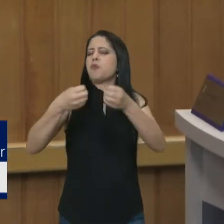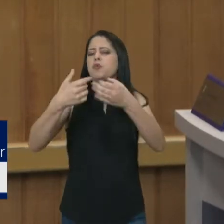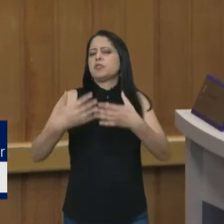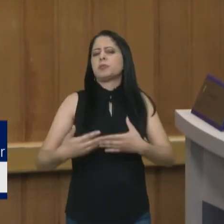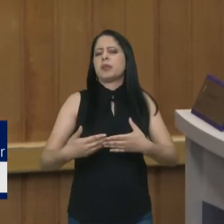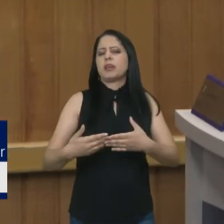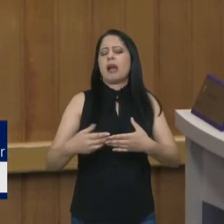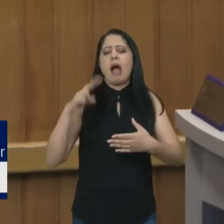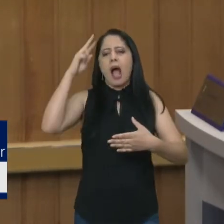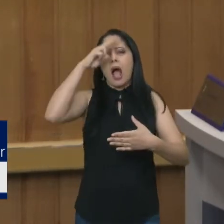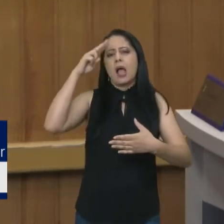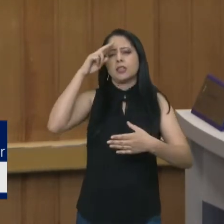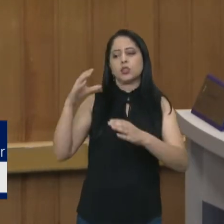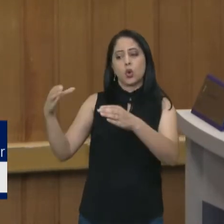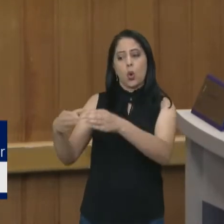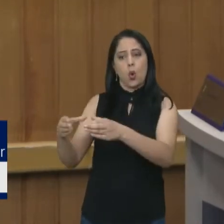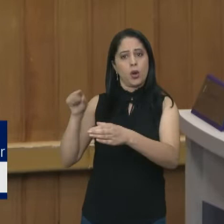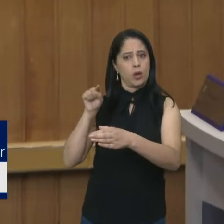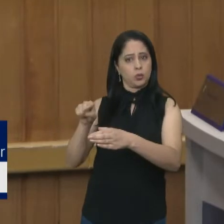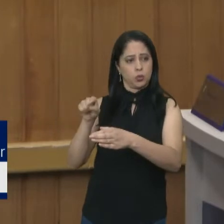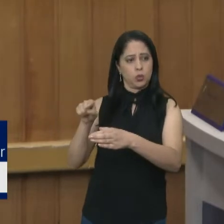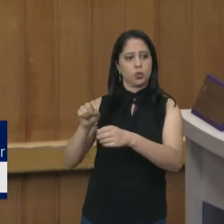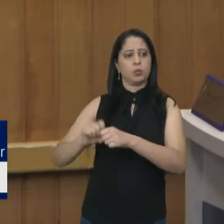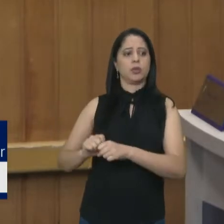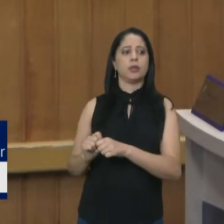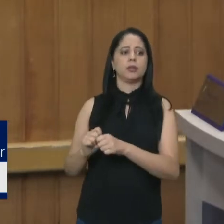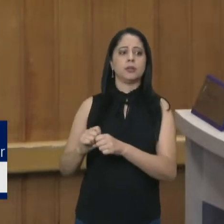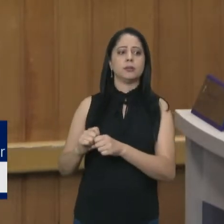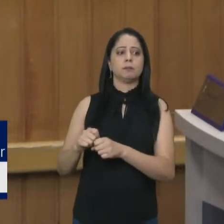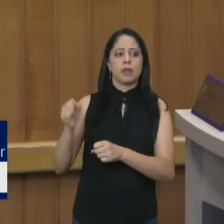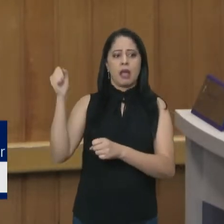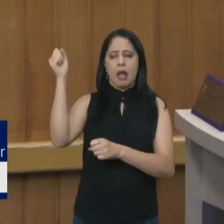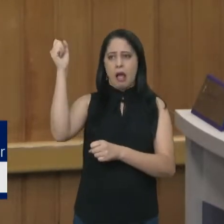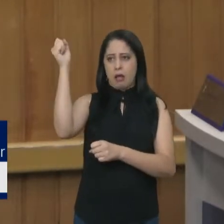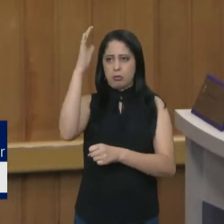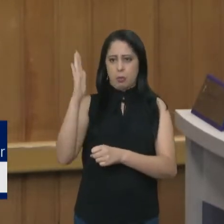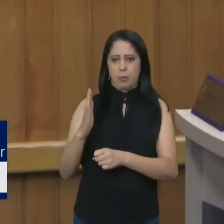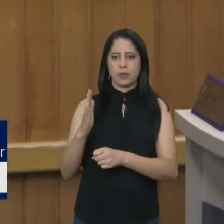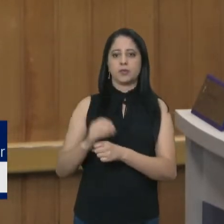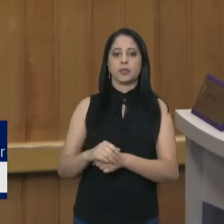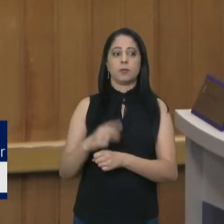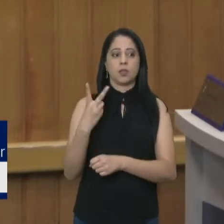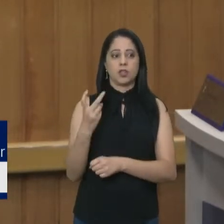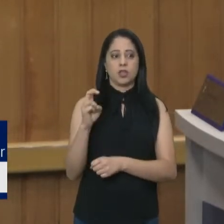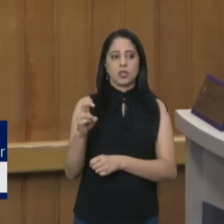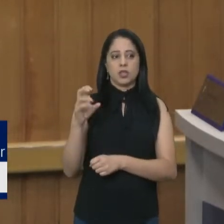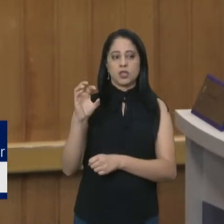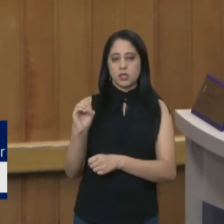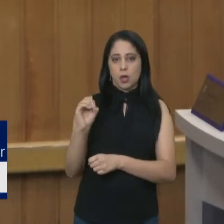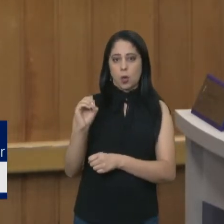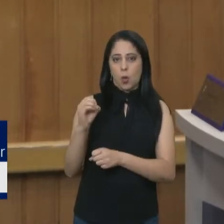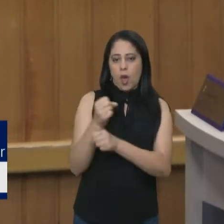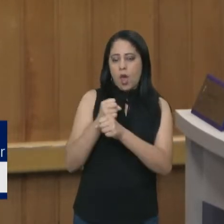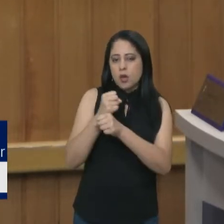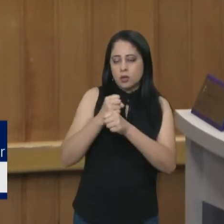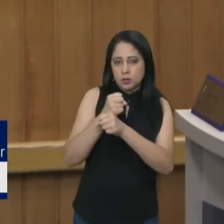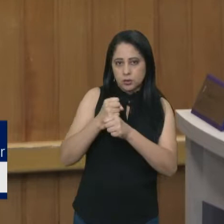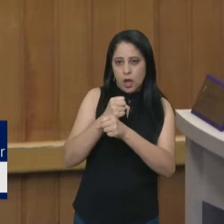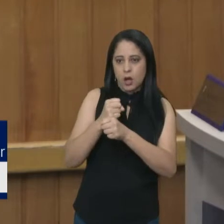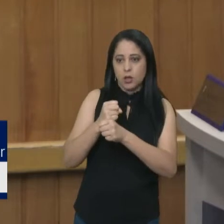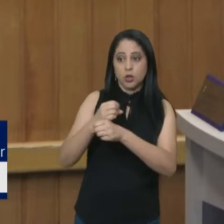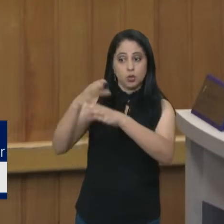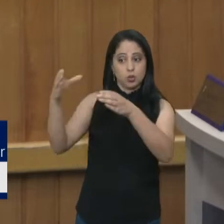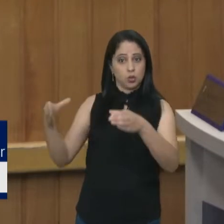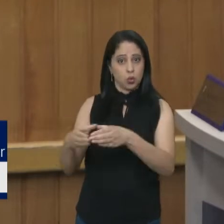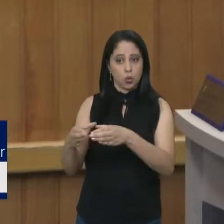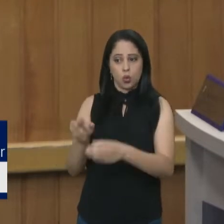do histórico do Rotary mundial e aqui no Brasil, né? Nesses 50 anos de fundação do Rotary Clube Sul de São José dos